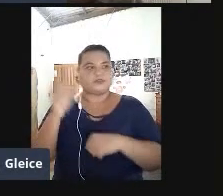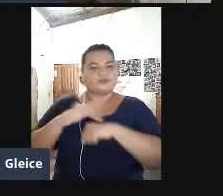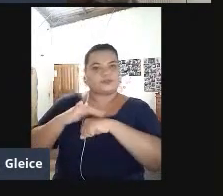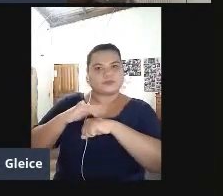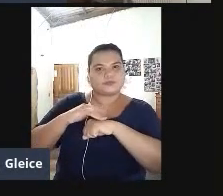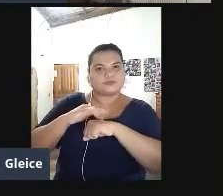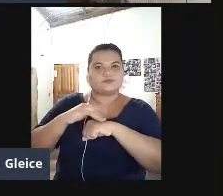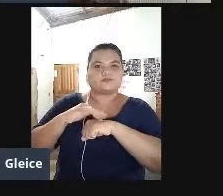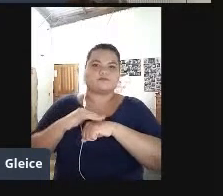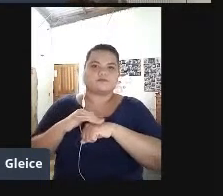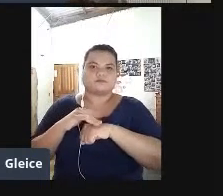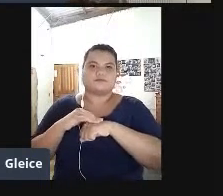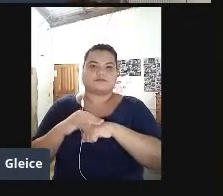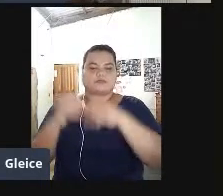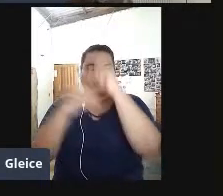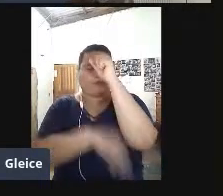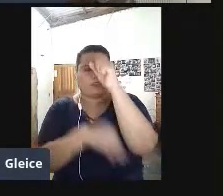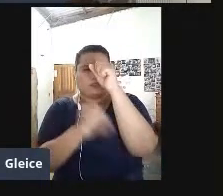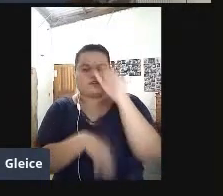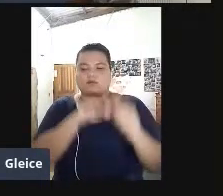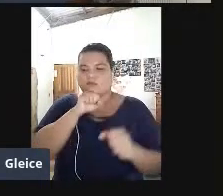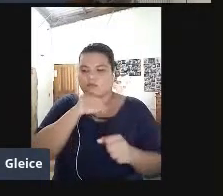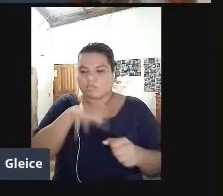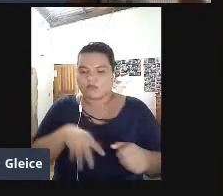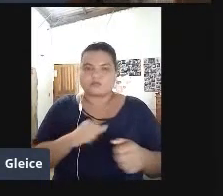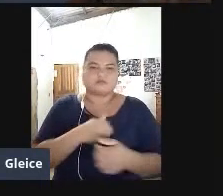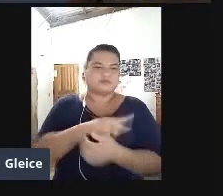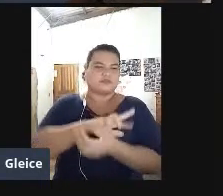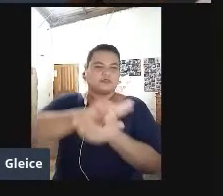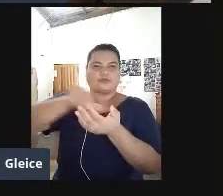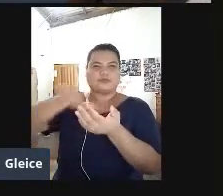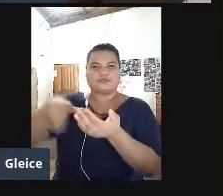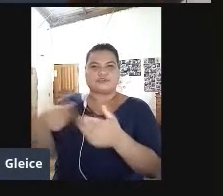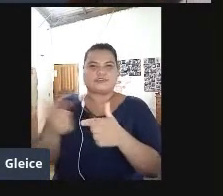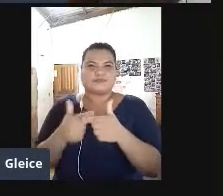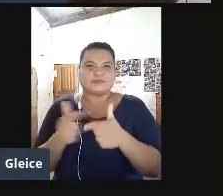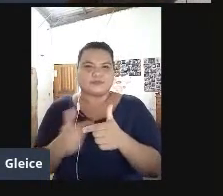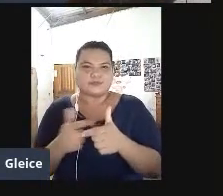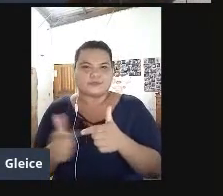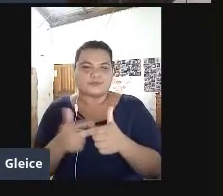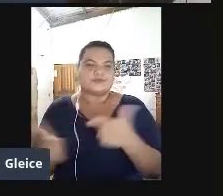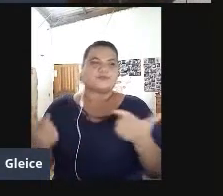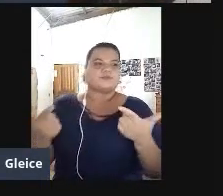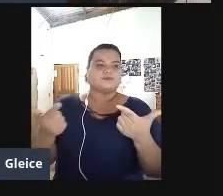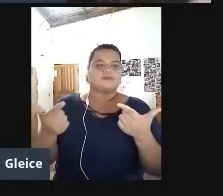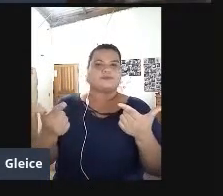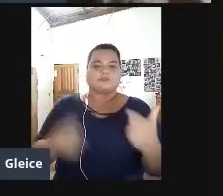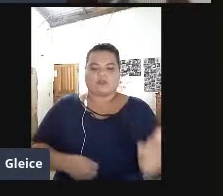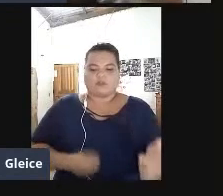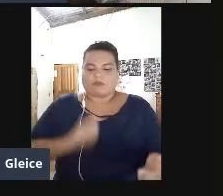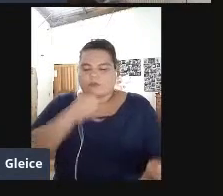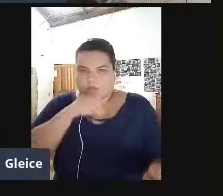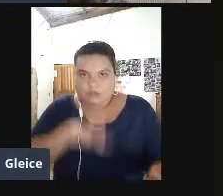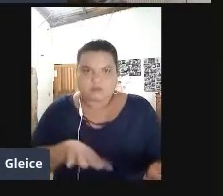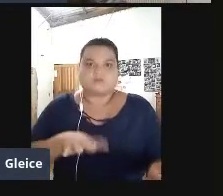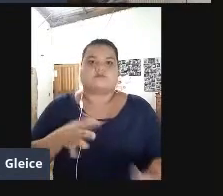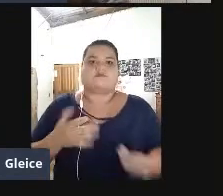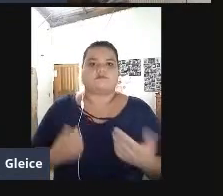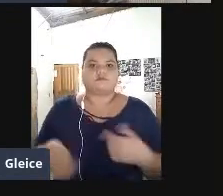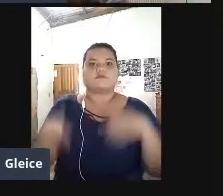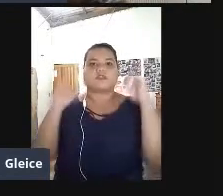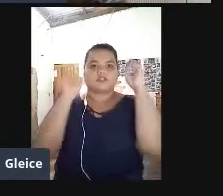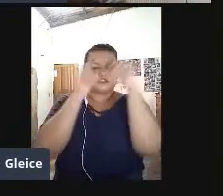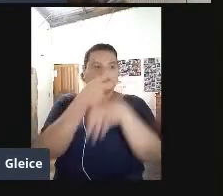distensão, diarreia, flatos e outras complicações, êmesis, náuseas, refluxo, né? E na dificuldade a gente conseguiu